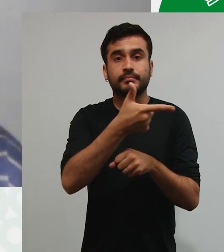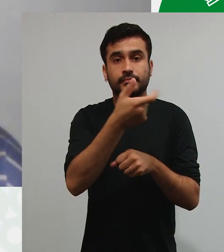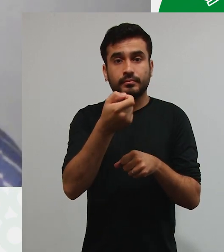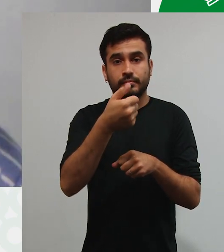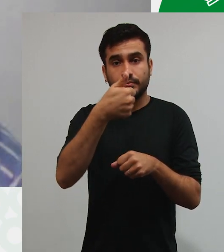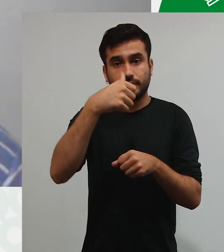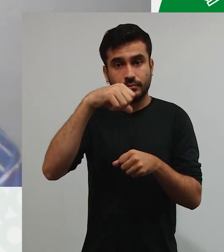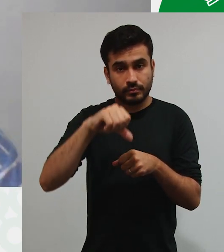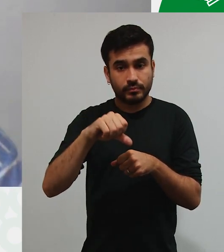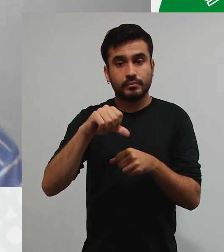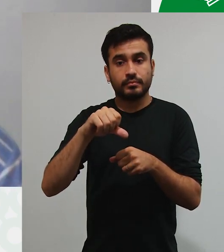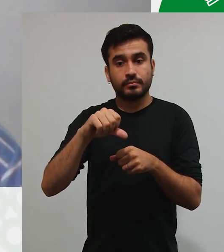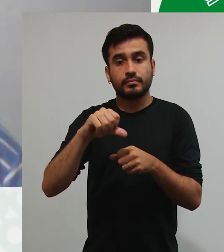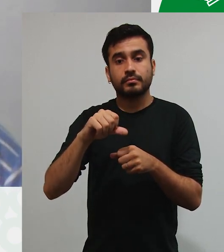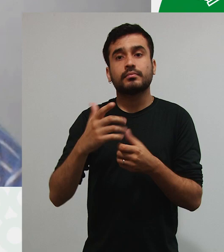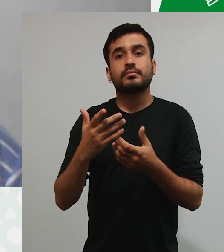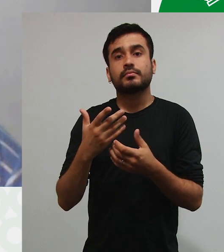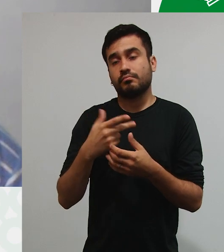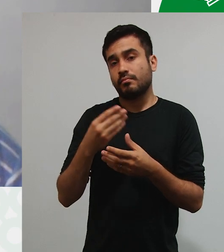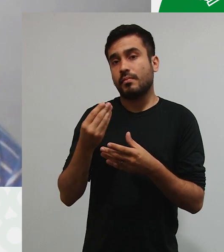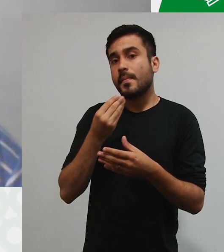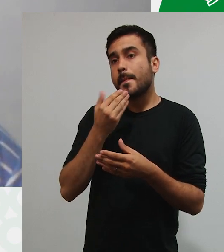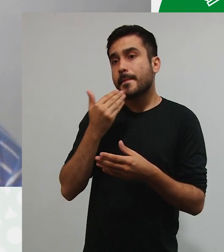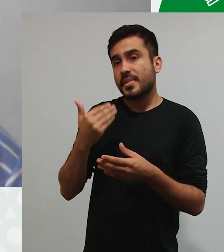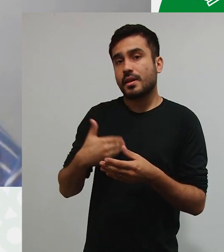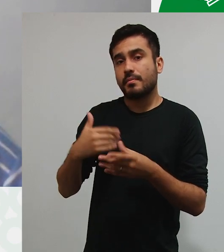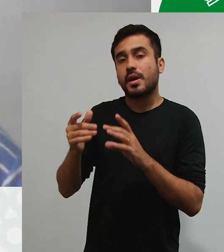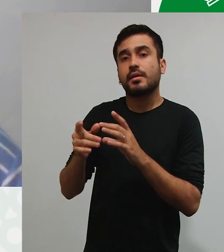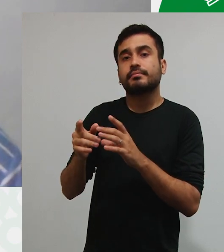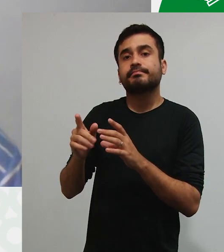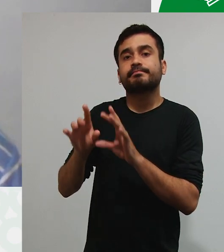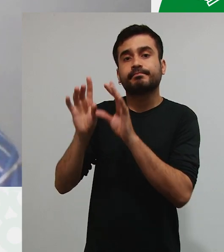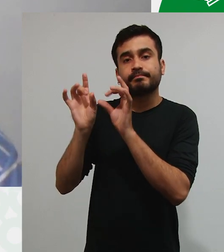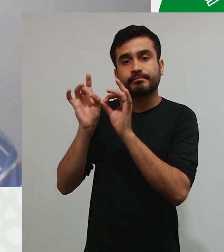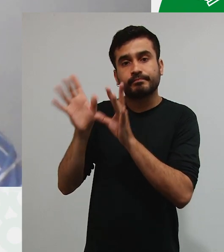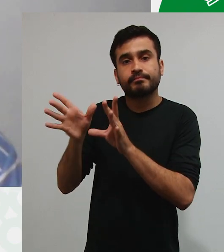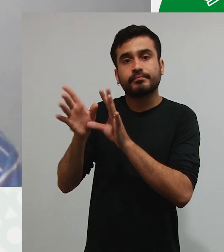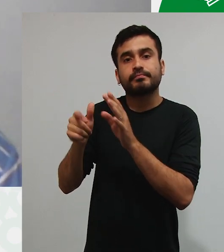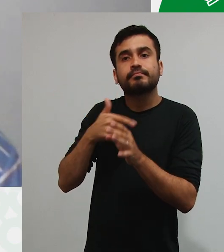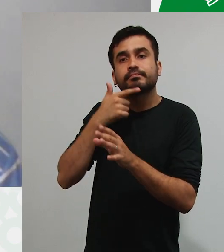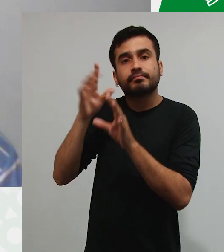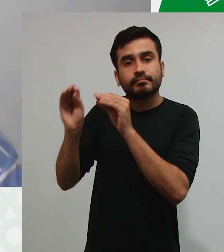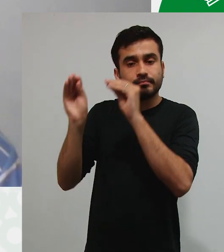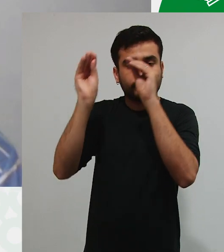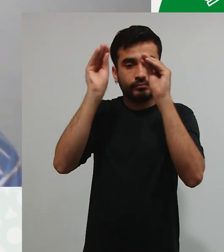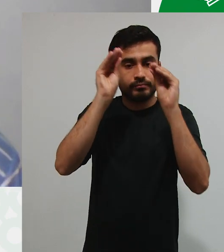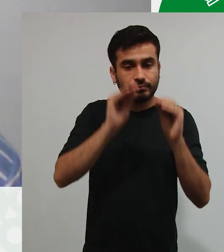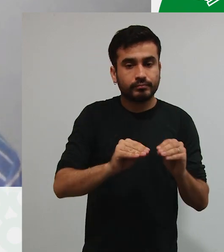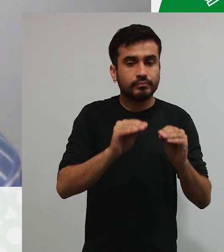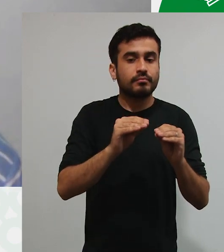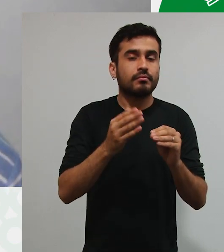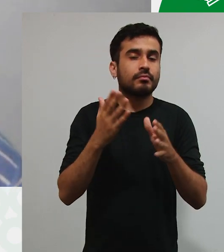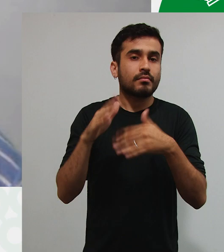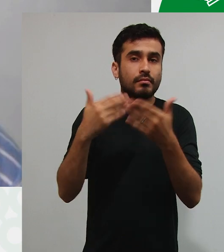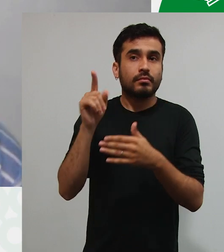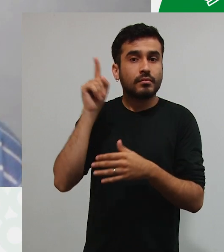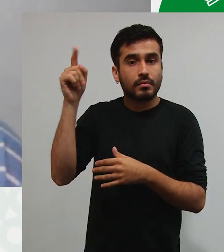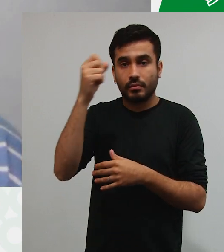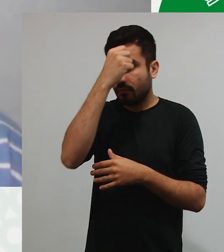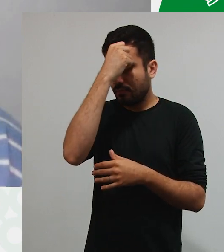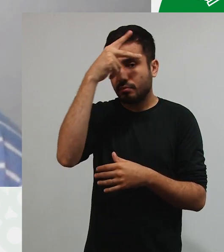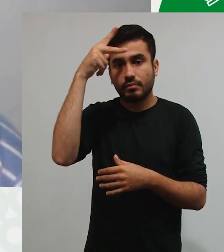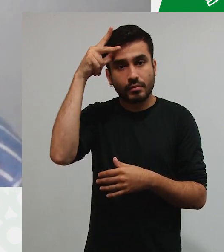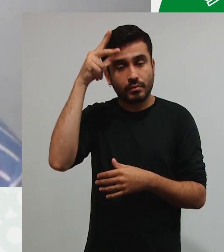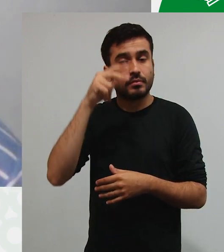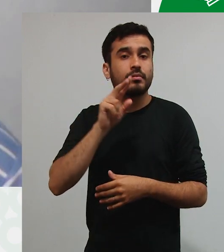do meu cargo e deixando as atividades que eu desenvolvia na Prefeitura de Vitória da Conquista, especificamente na